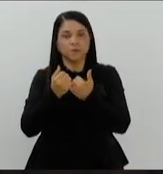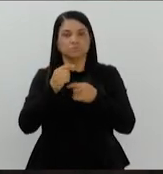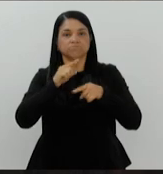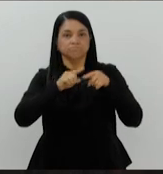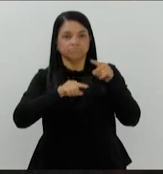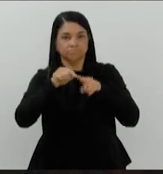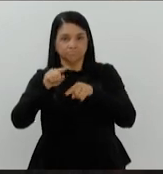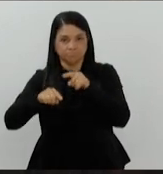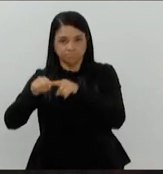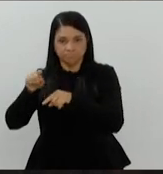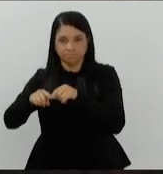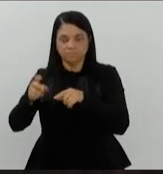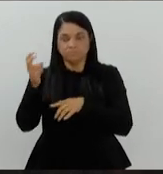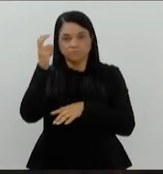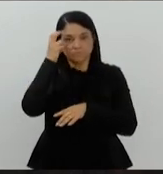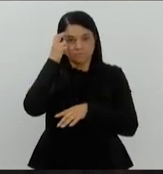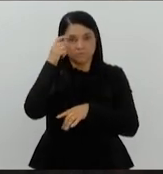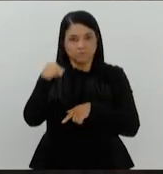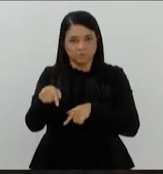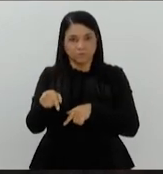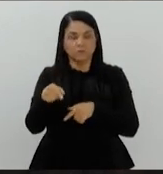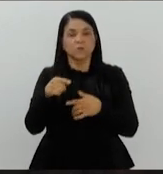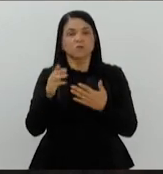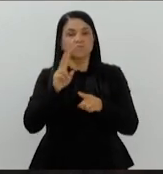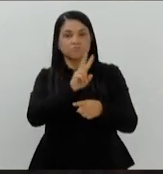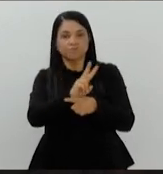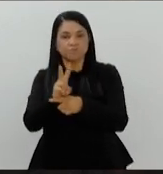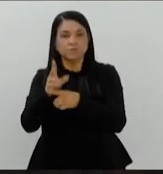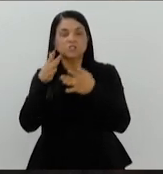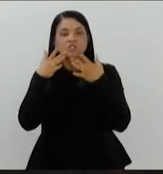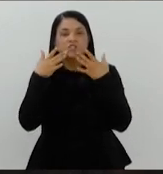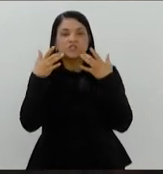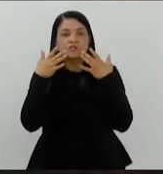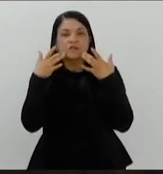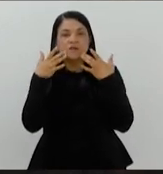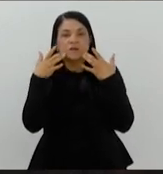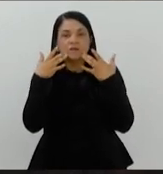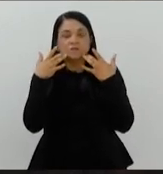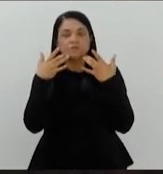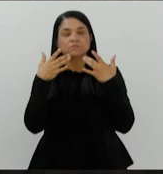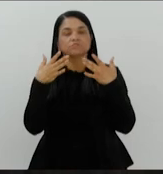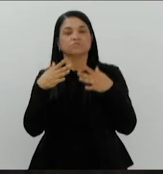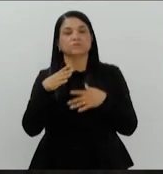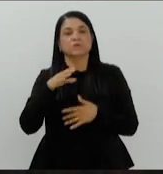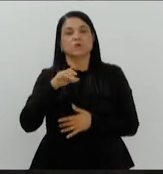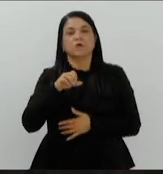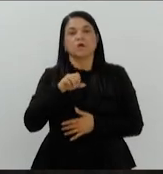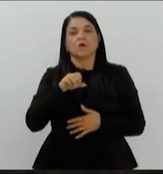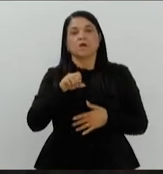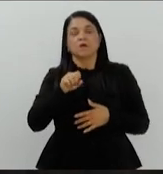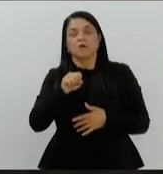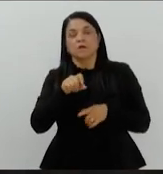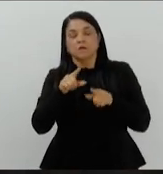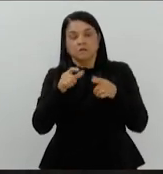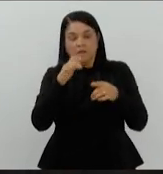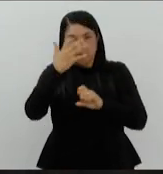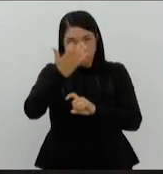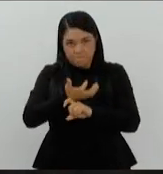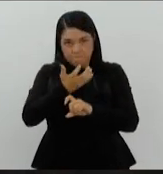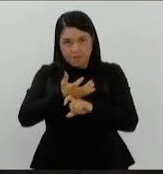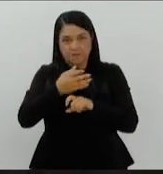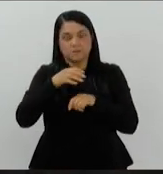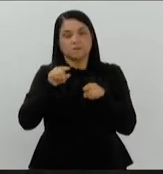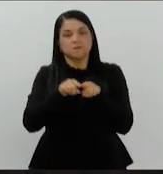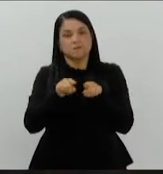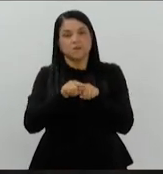Janeiro, para fins de preservação, o Teatro Raul Cortez, situado na Praça da Emancipação, sem número, Vila